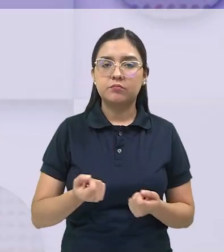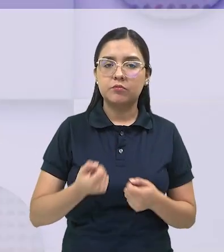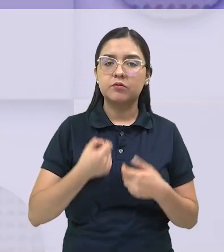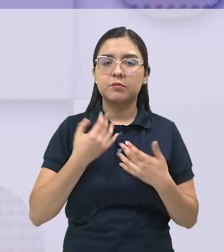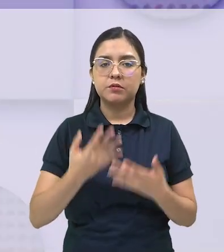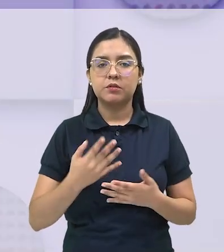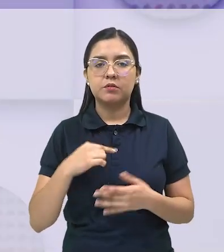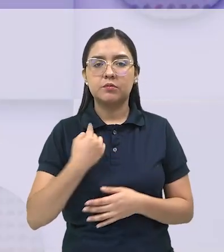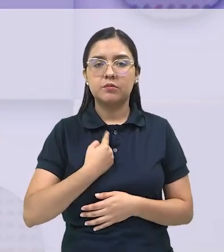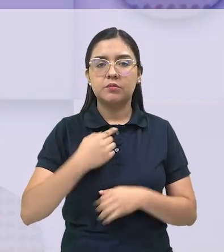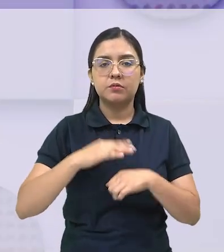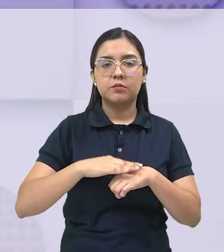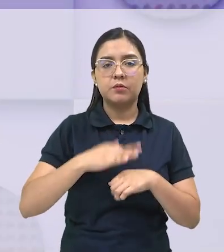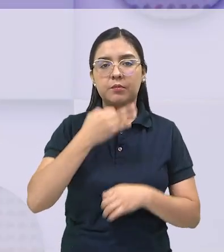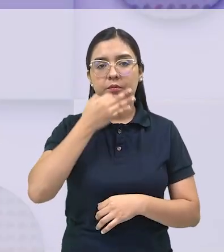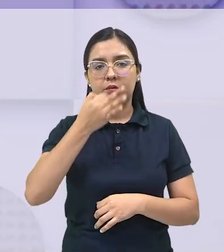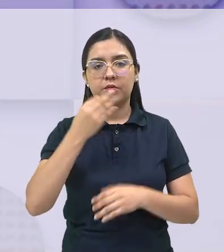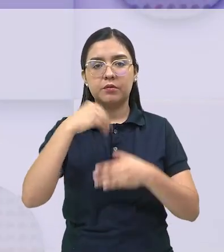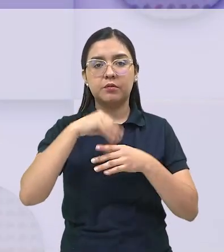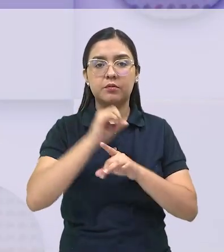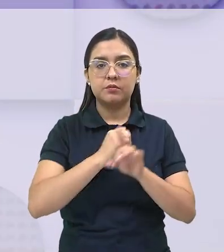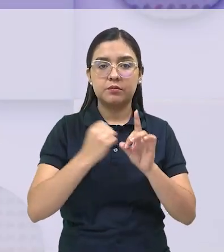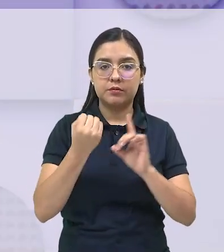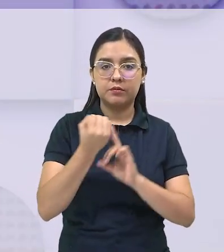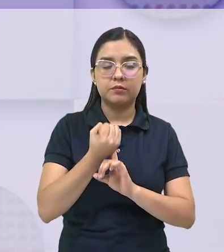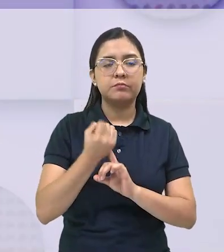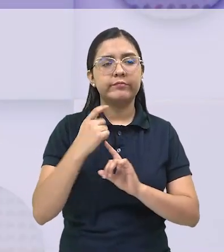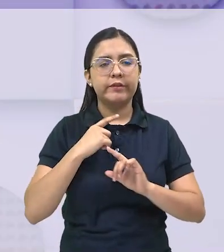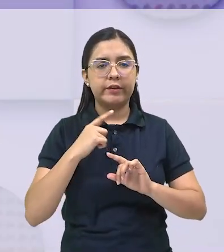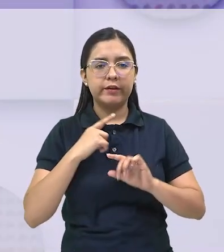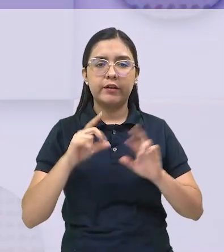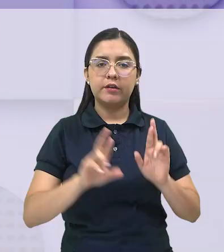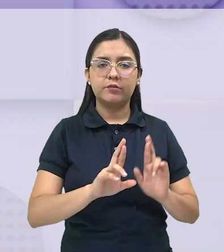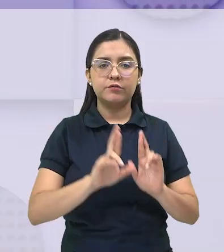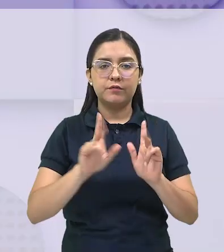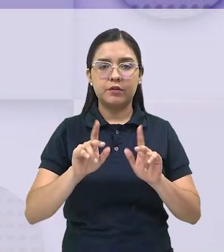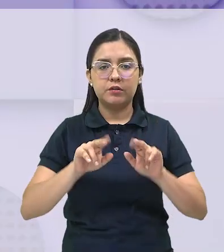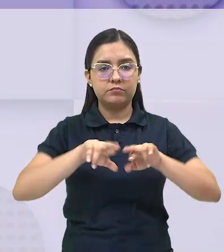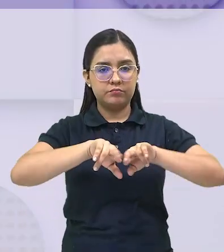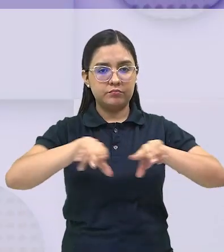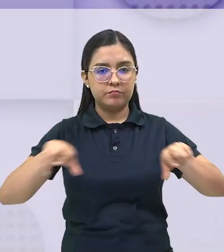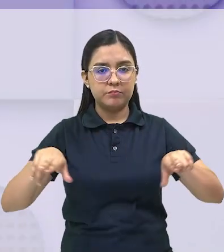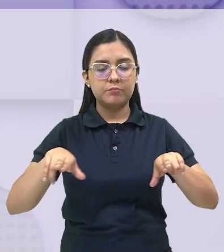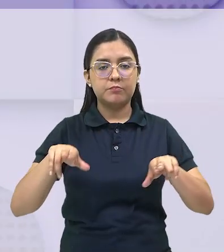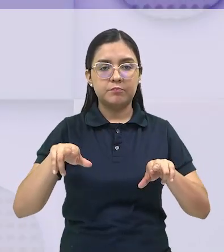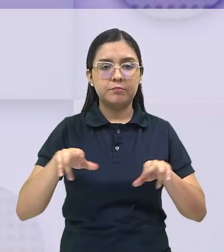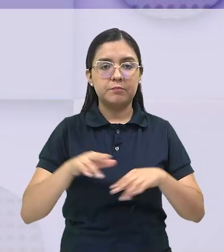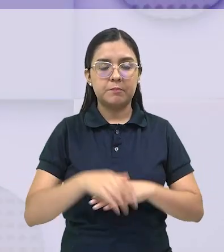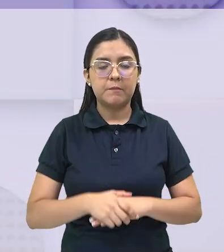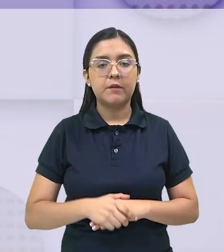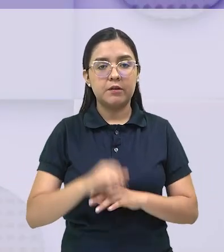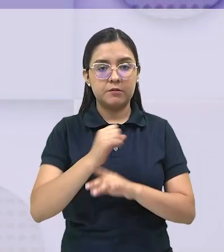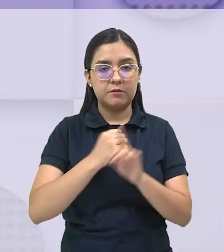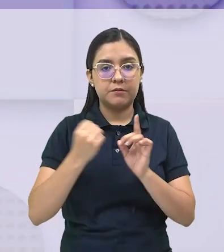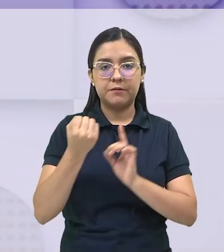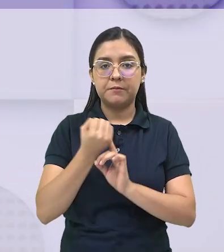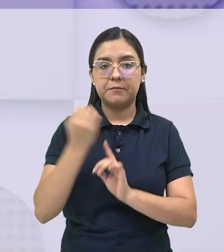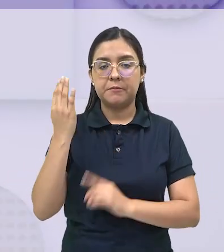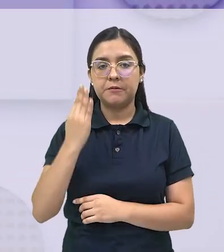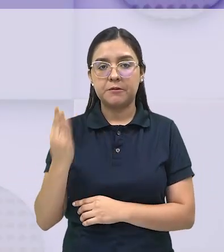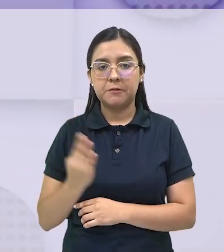nossas opiniões em uma sociedade tão plural, tão diversificada como é a sociedade